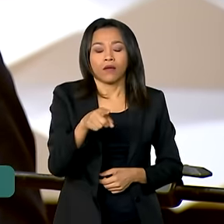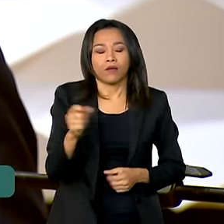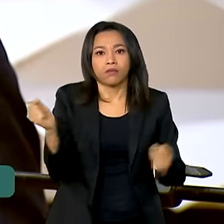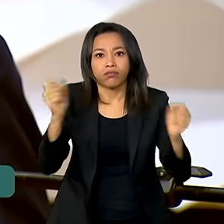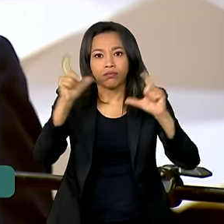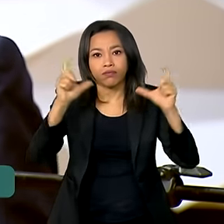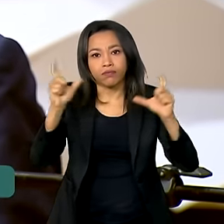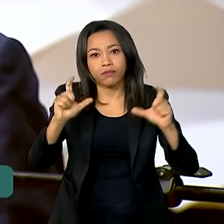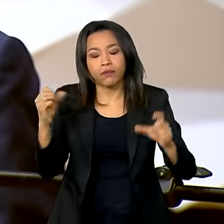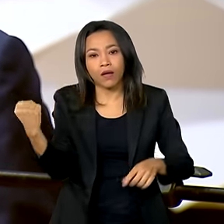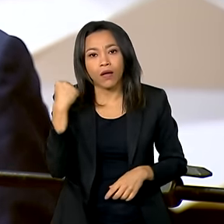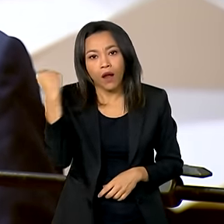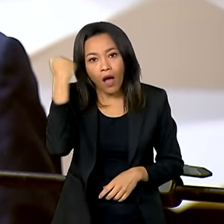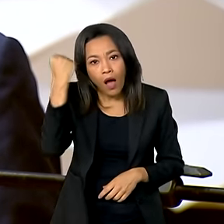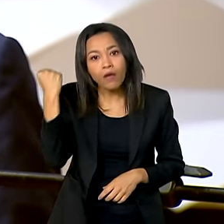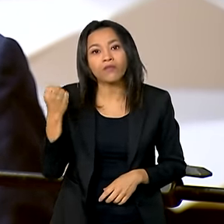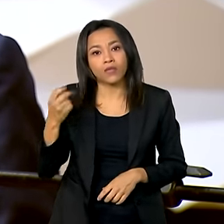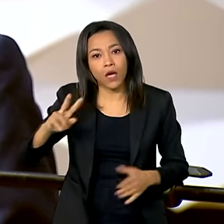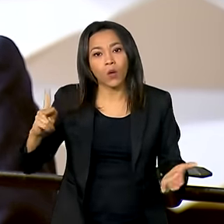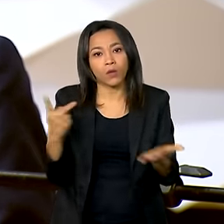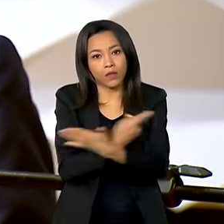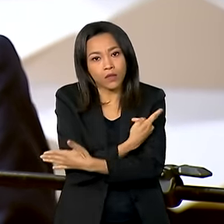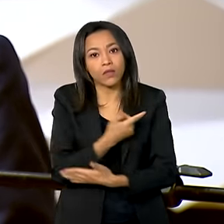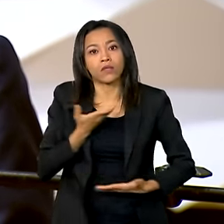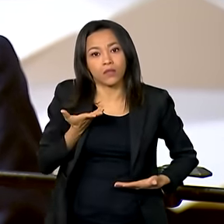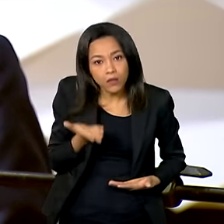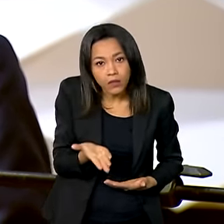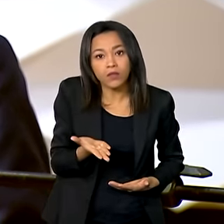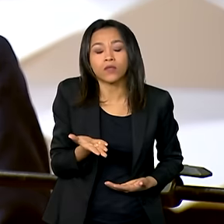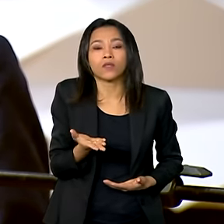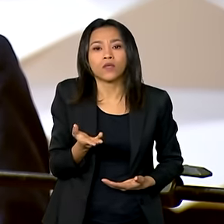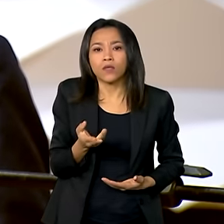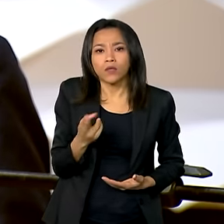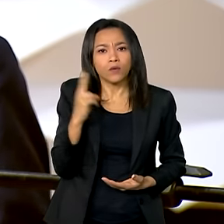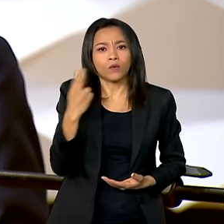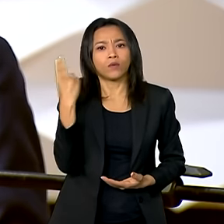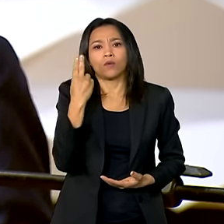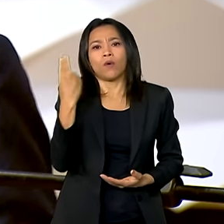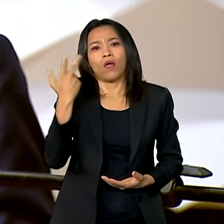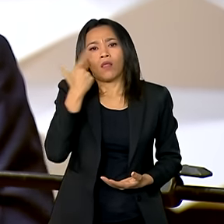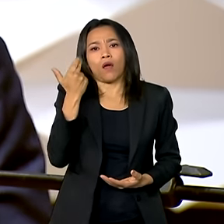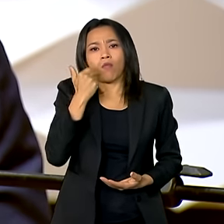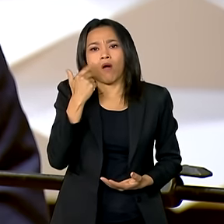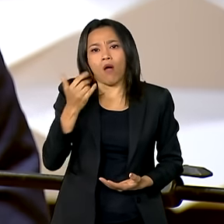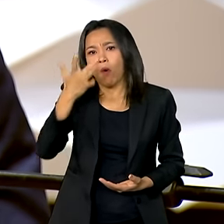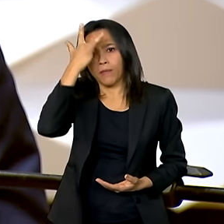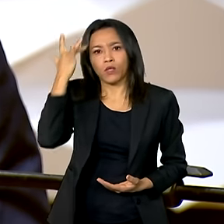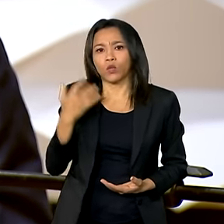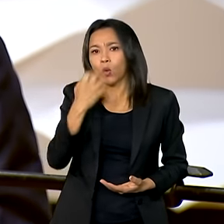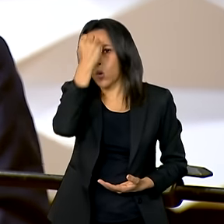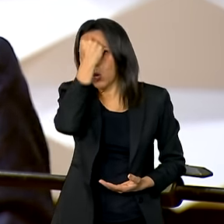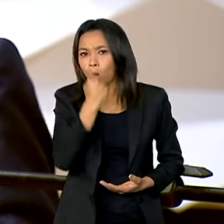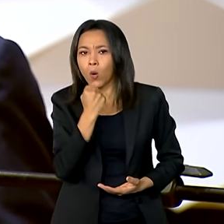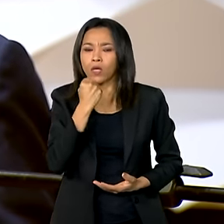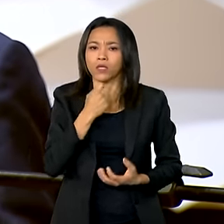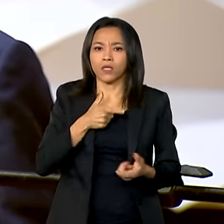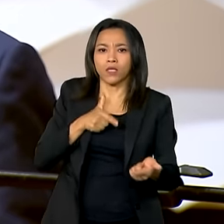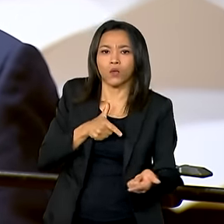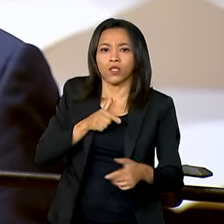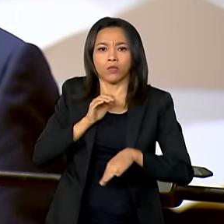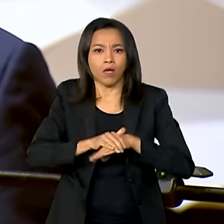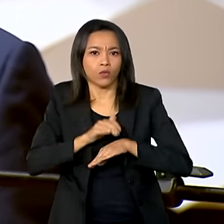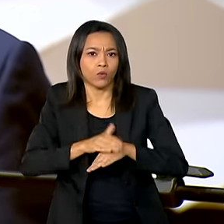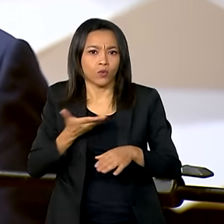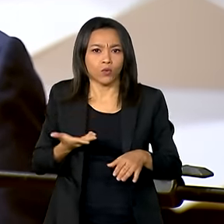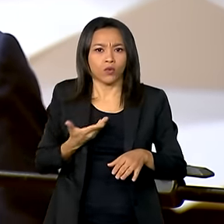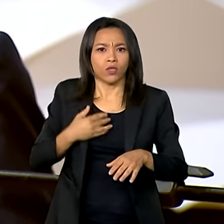processo, de que não é razoável pessoas cometerem atos terroristas, pessoas